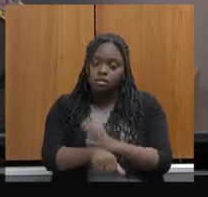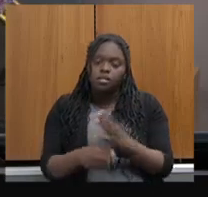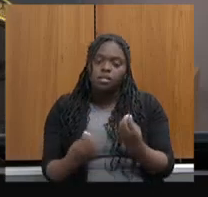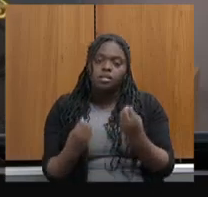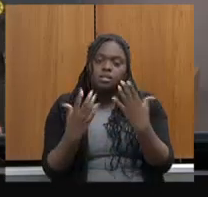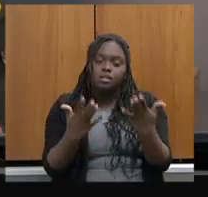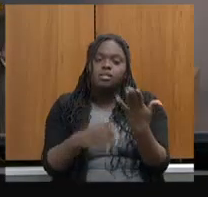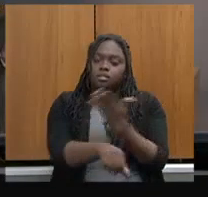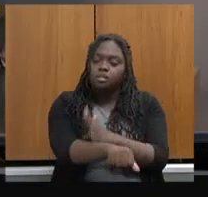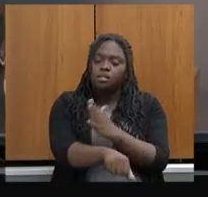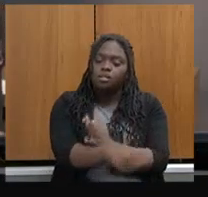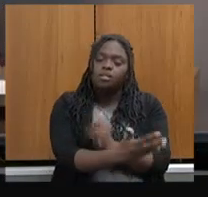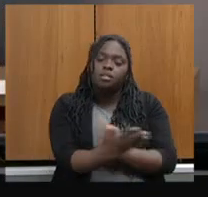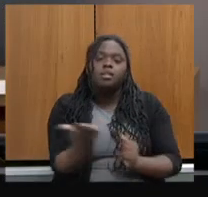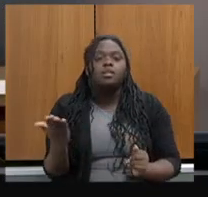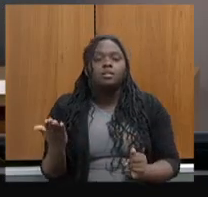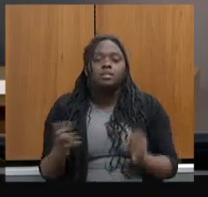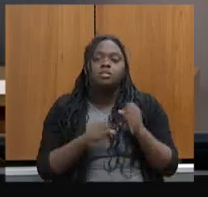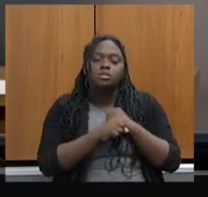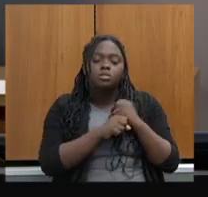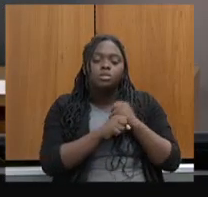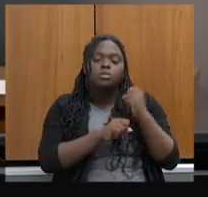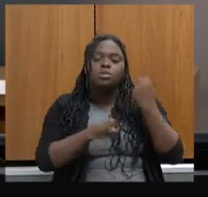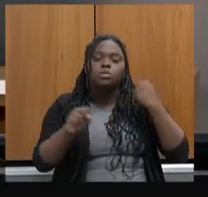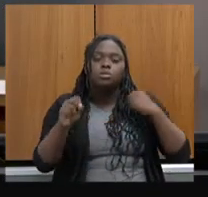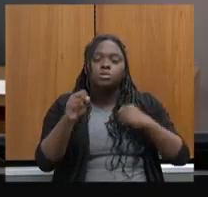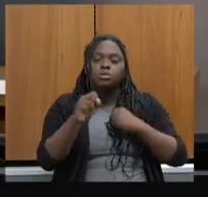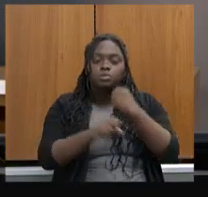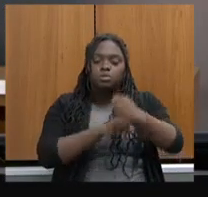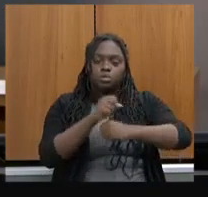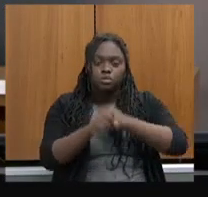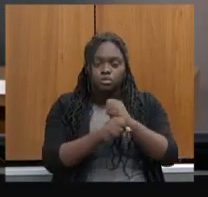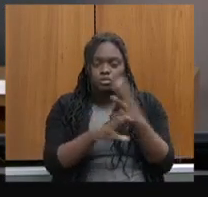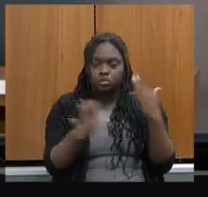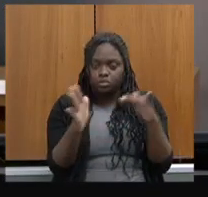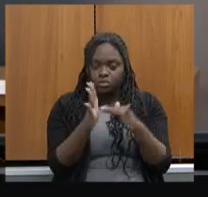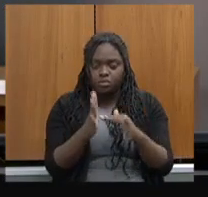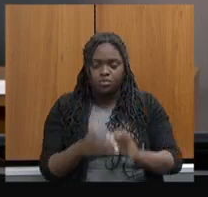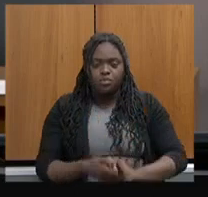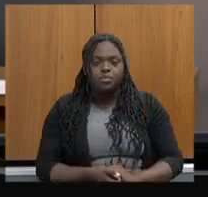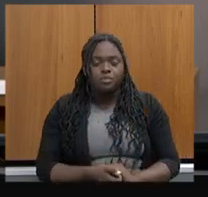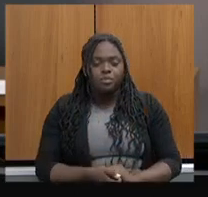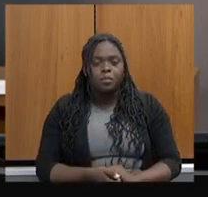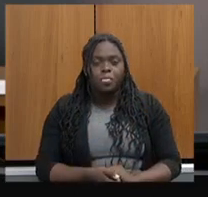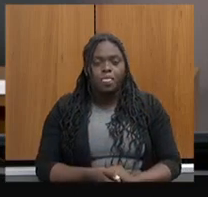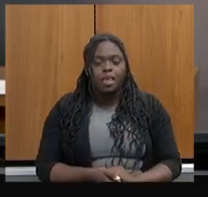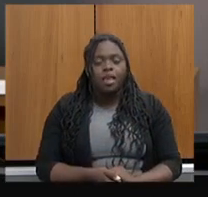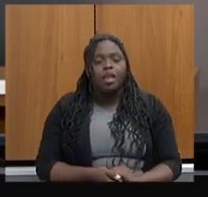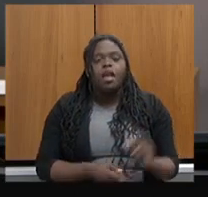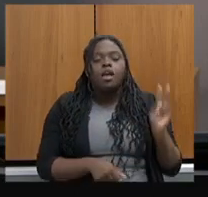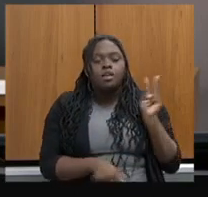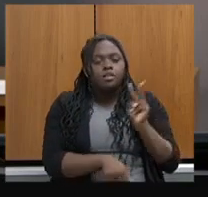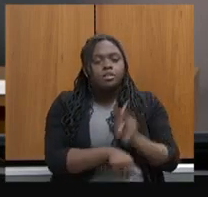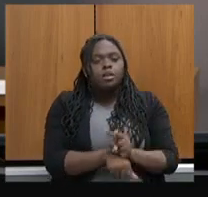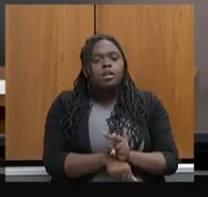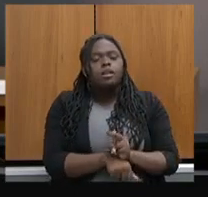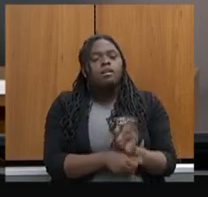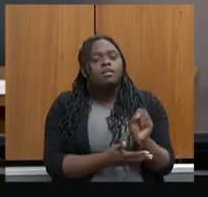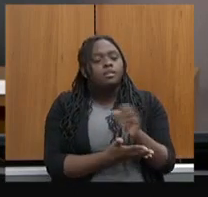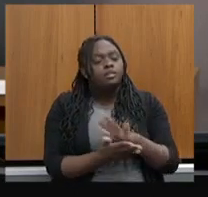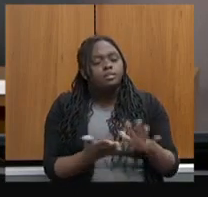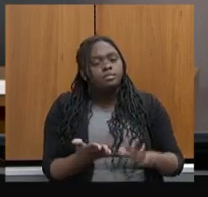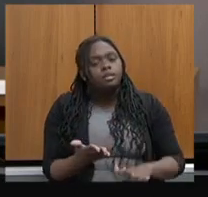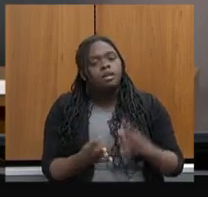treinamento a eles o ano inteiro pode passar na nossa Diretoria de atividades técnicas que cuida